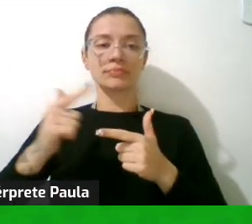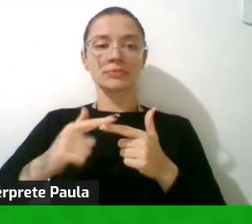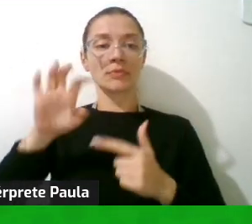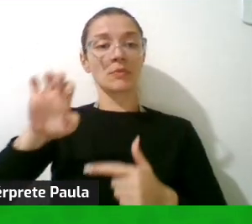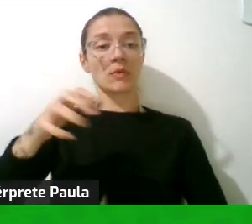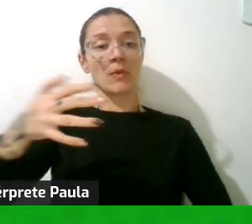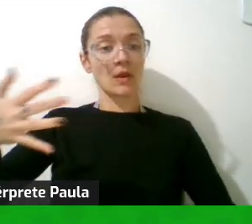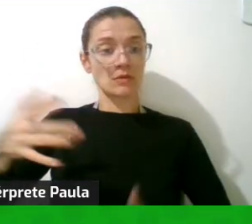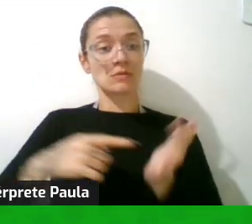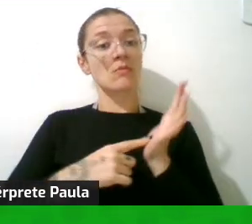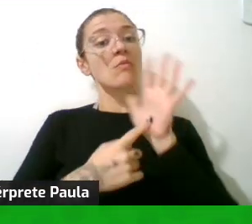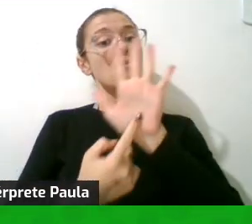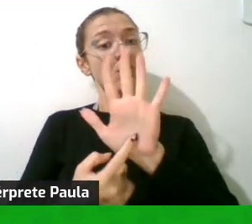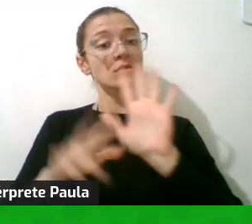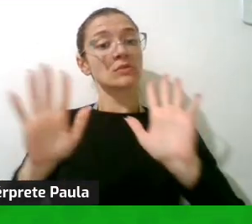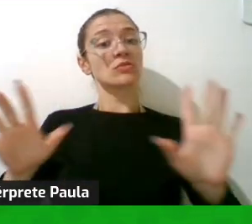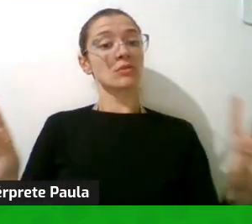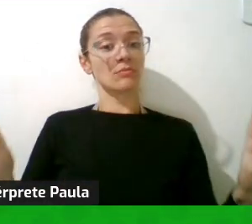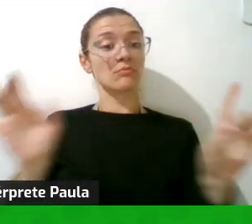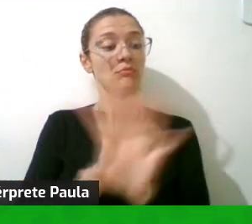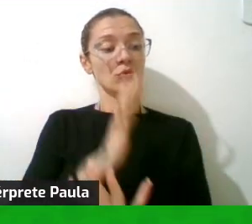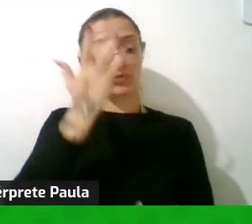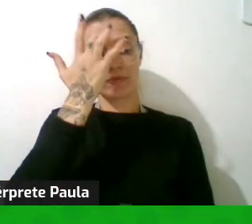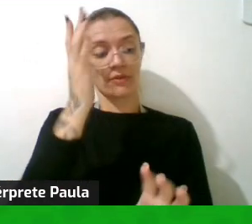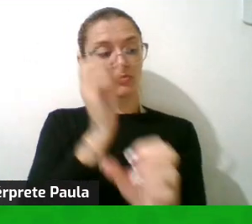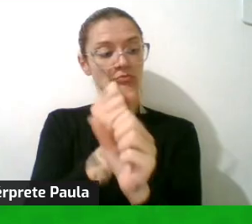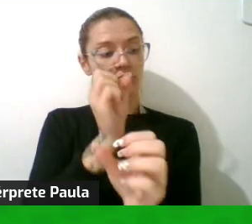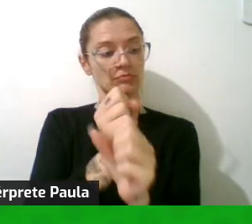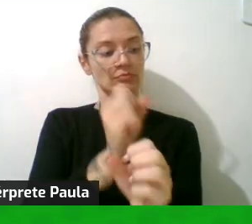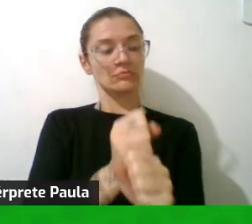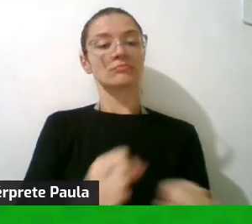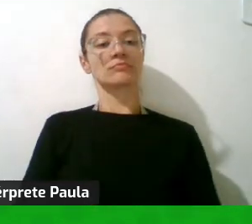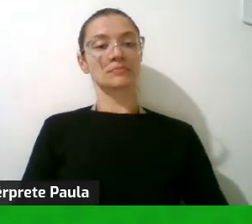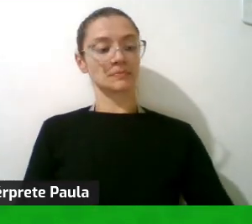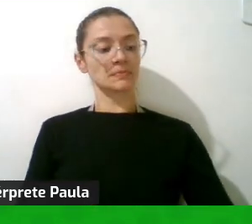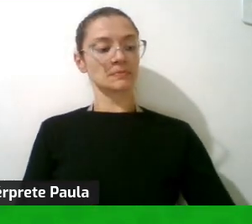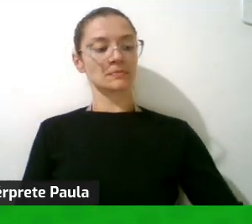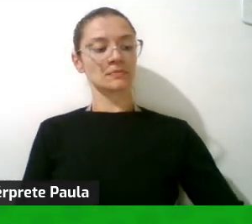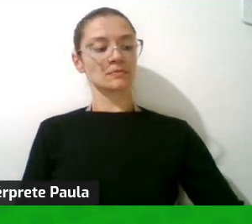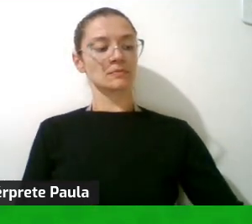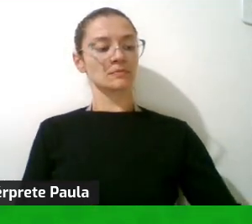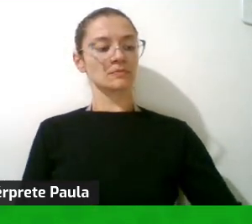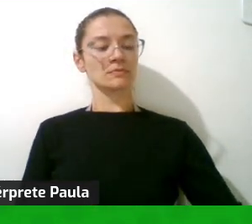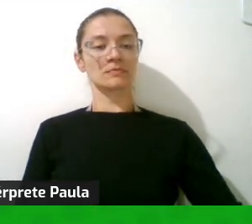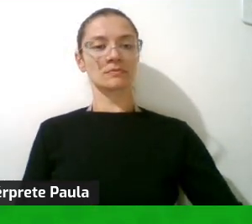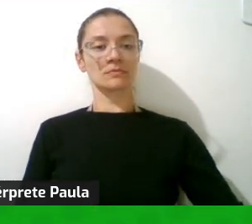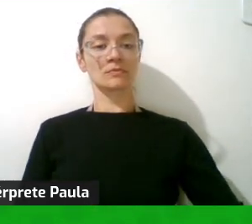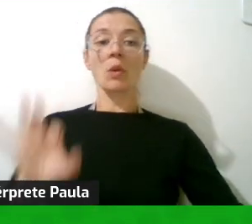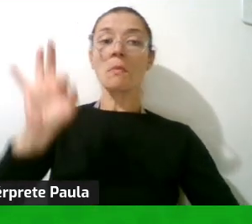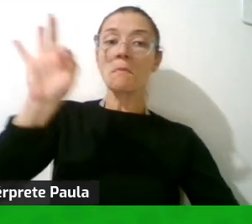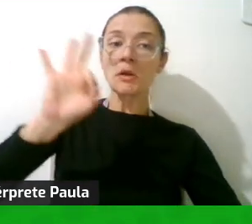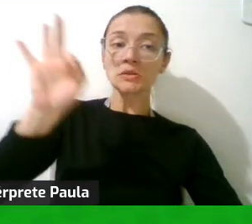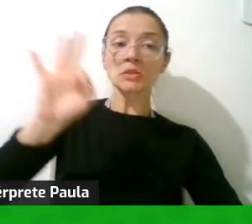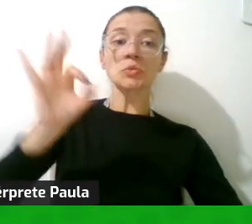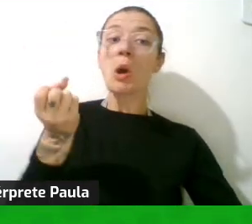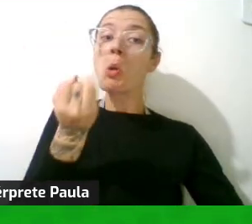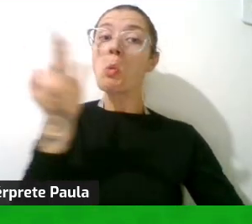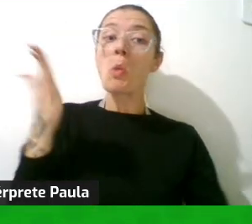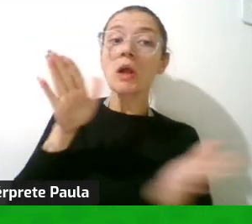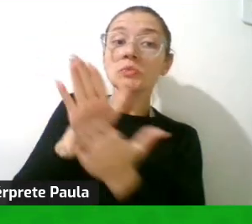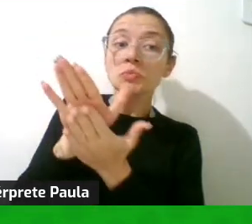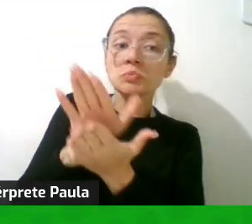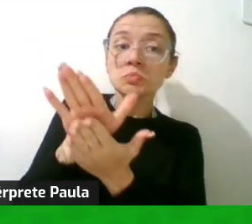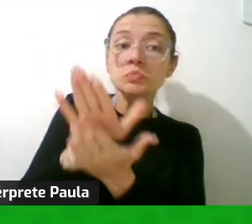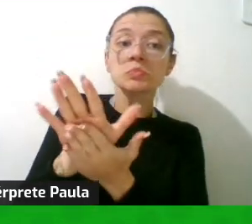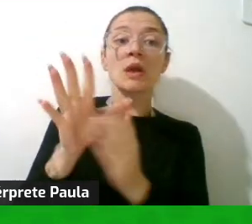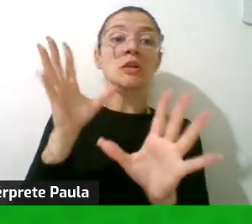porque ele tem toda essa facilidade com cálculos e fica fácil de você ver percentuais, como que está sobrando, colocar um cálculo de juros,